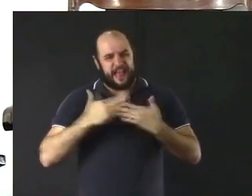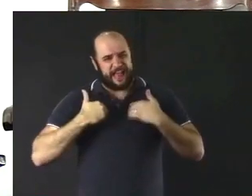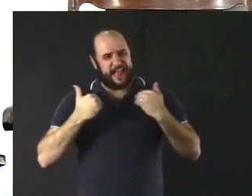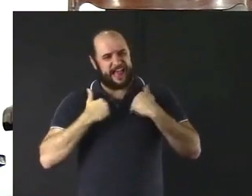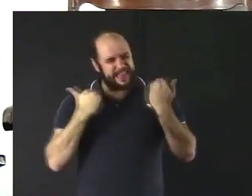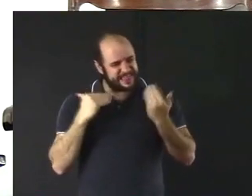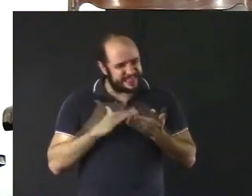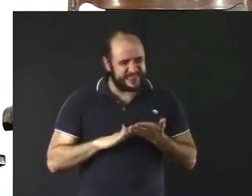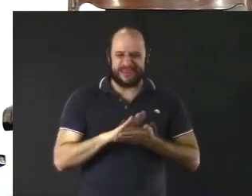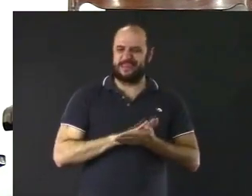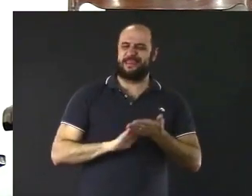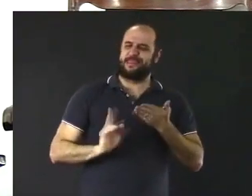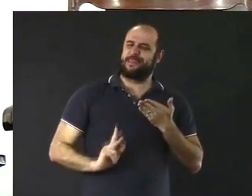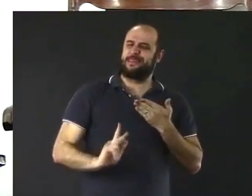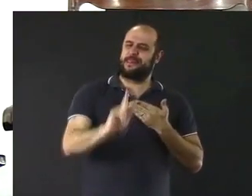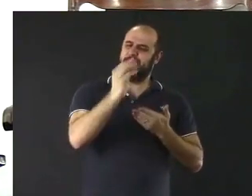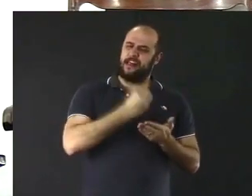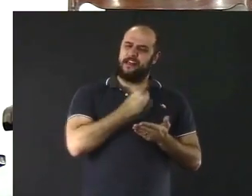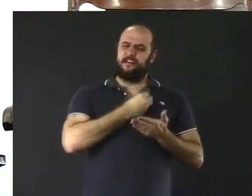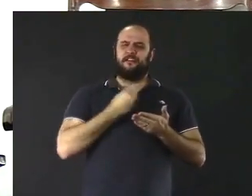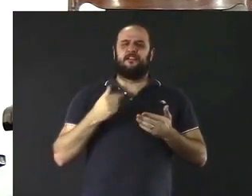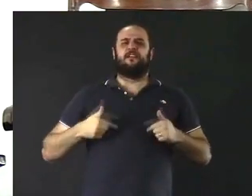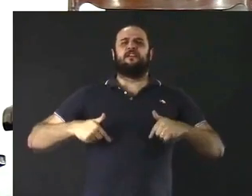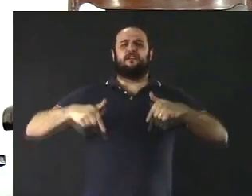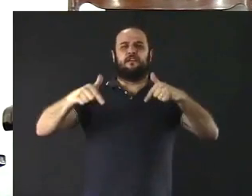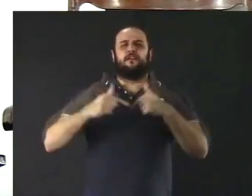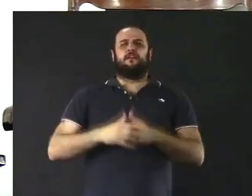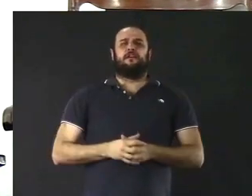para percorrer essa maratona.